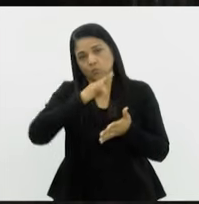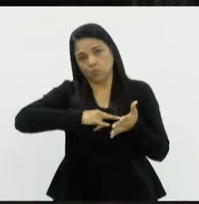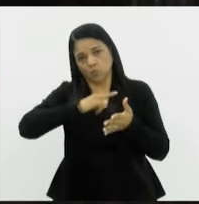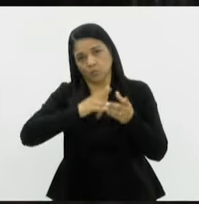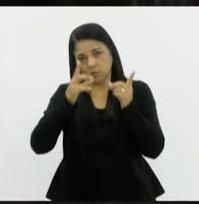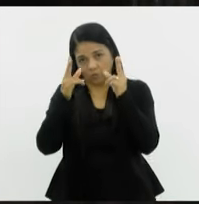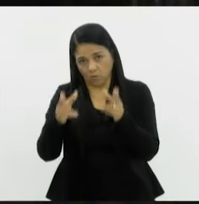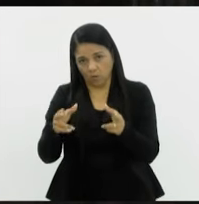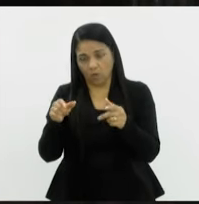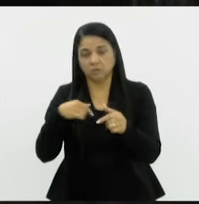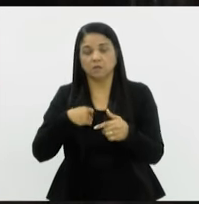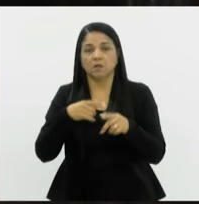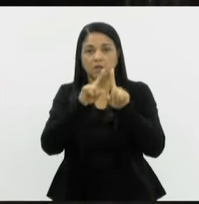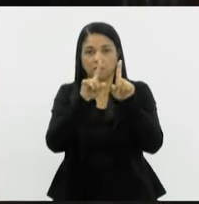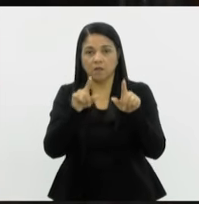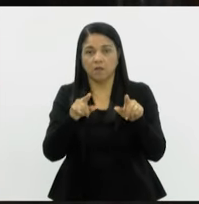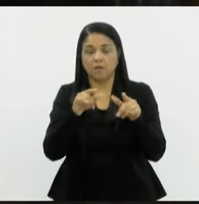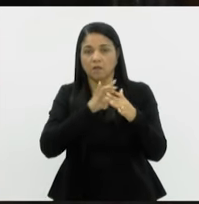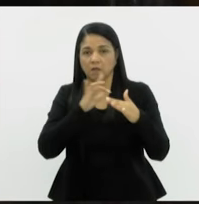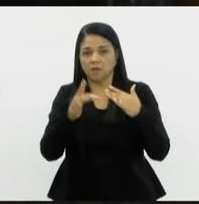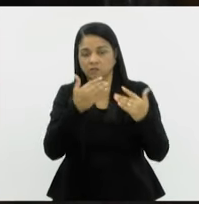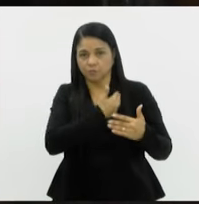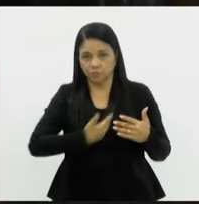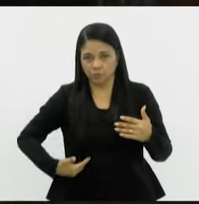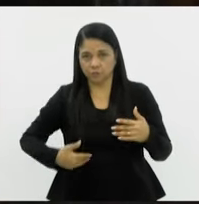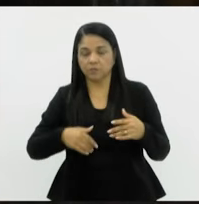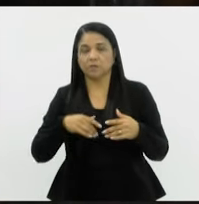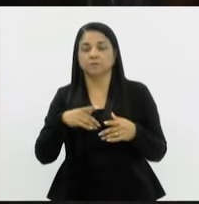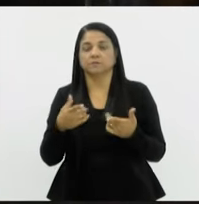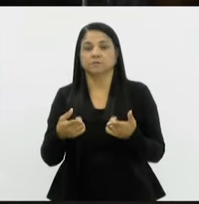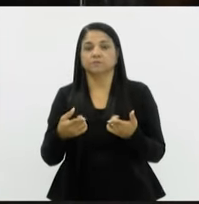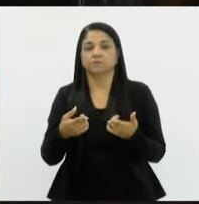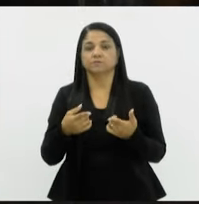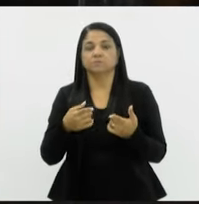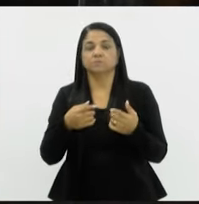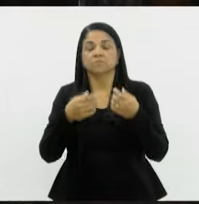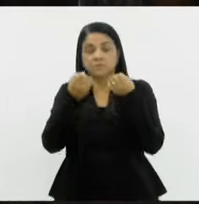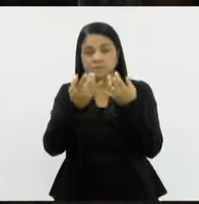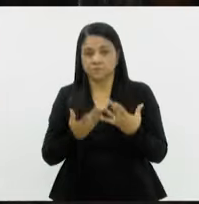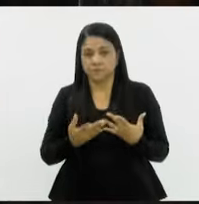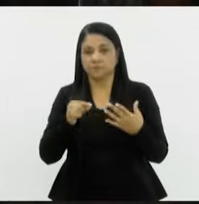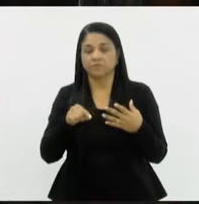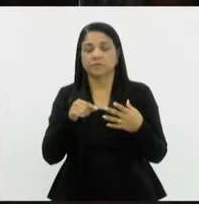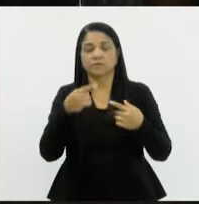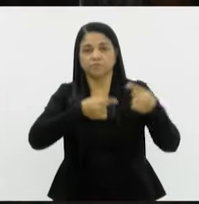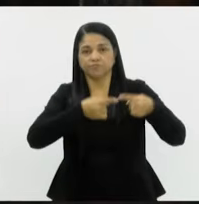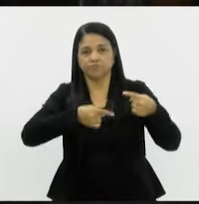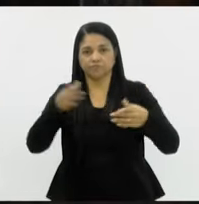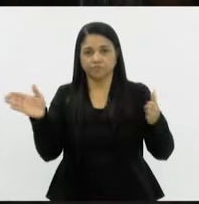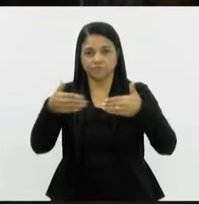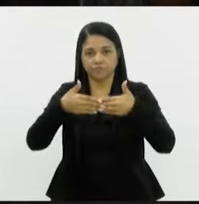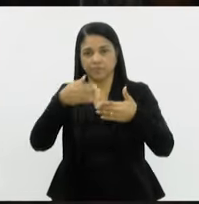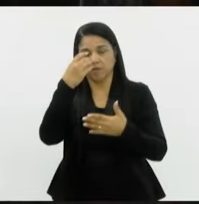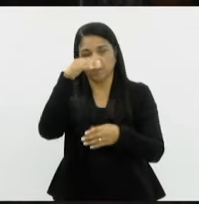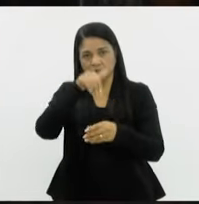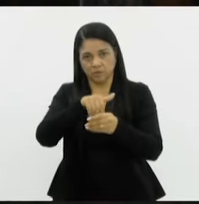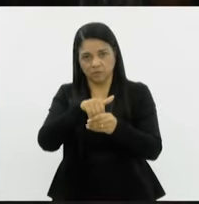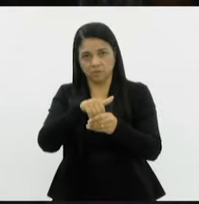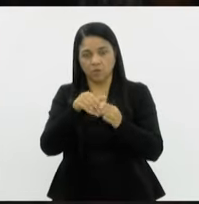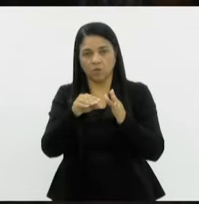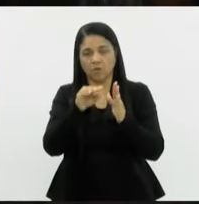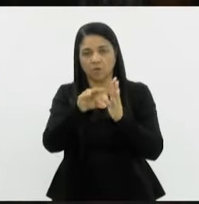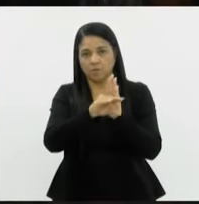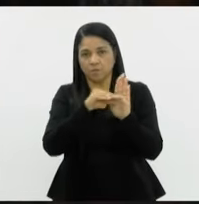rede pública estadual de saúde na forma que especifica. Em discussão, não havendo quem queira discutir, em votação, a emenda